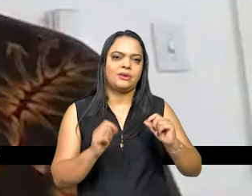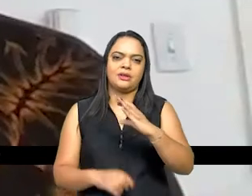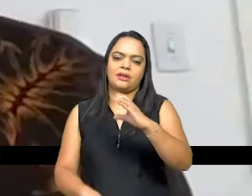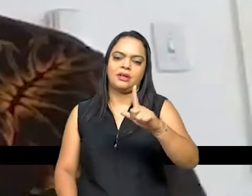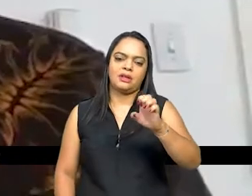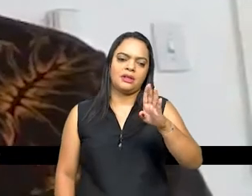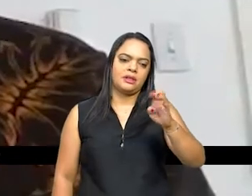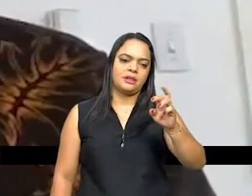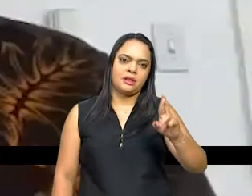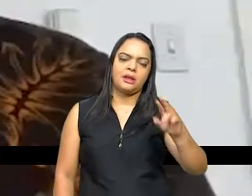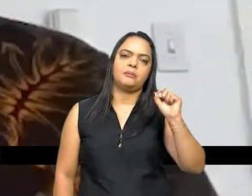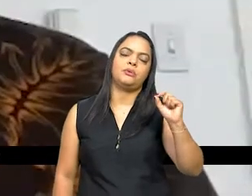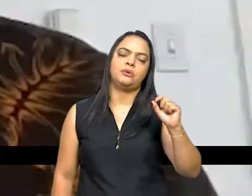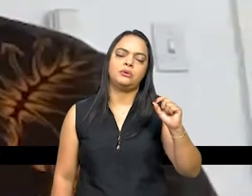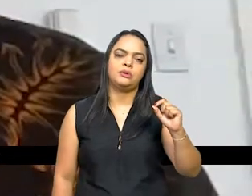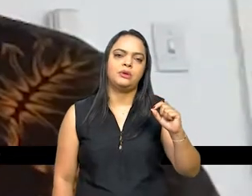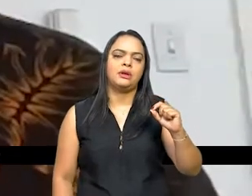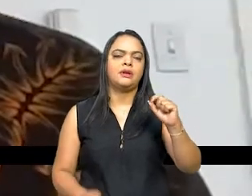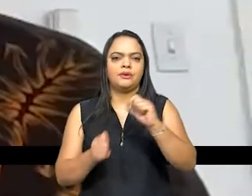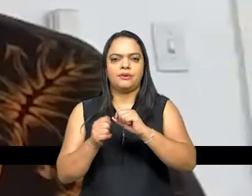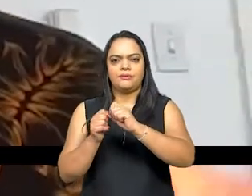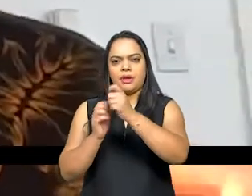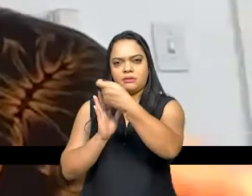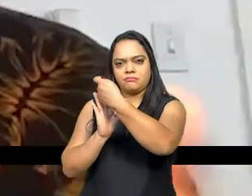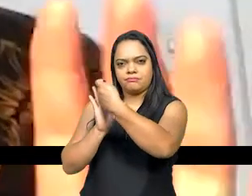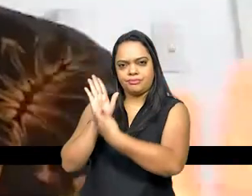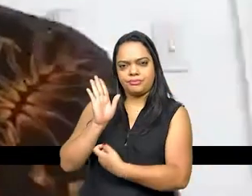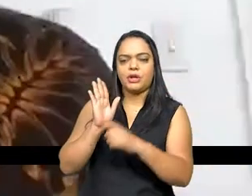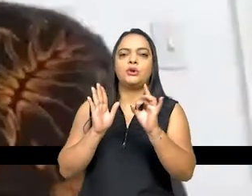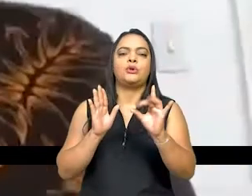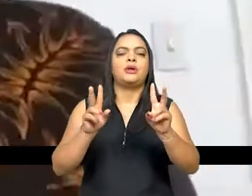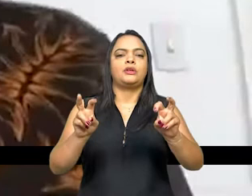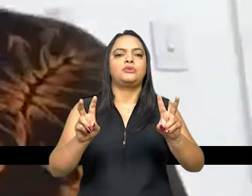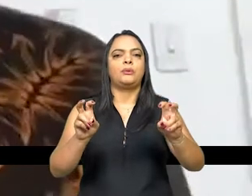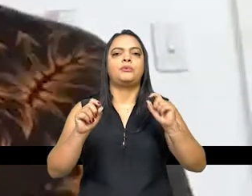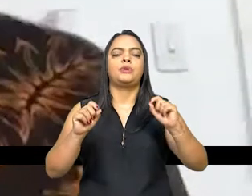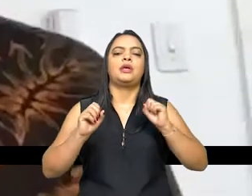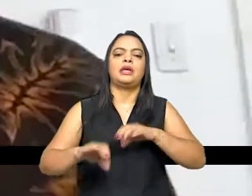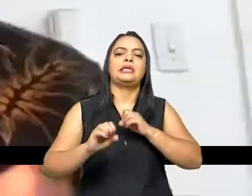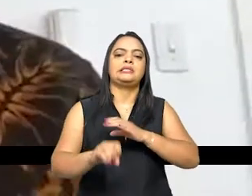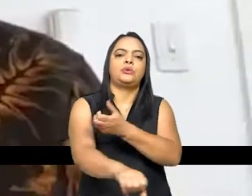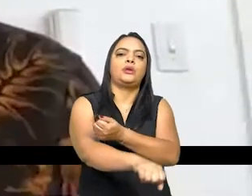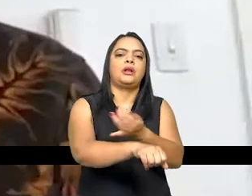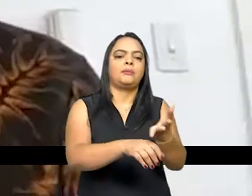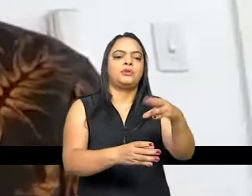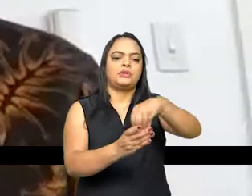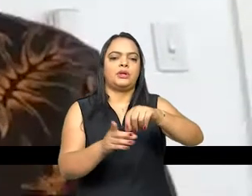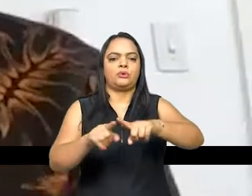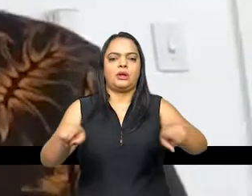ele fez uma dissertação sobre ensino de branquitude na sala de aula. Então, dentro dessa lógica